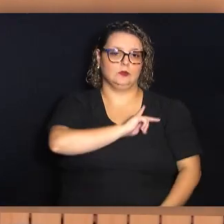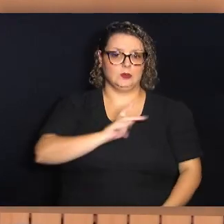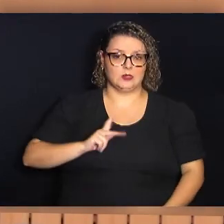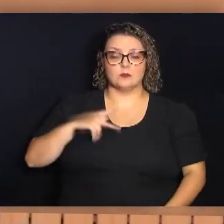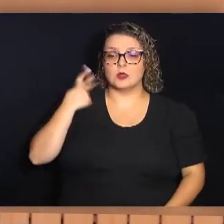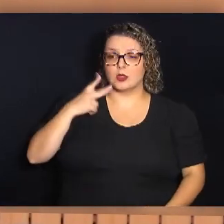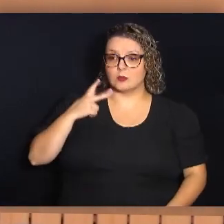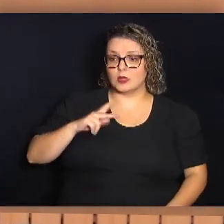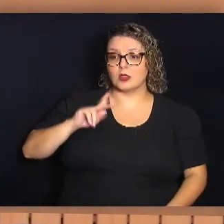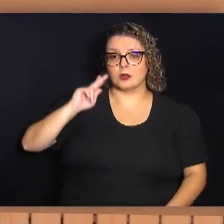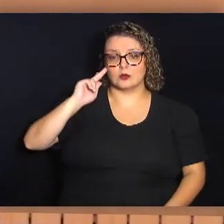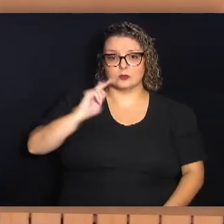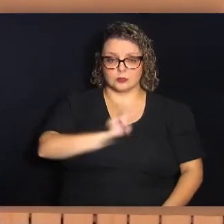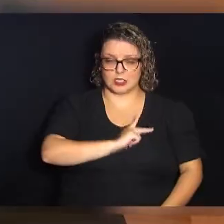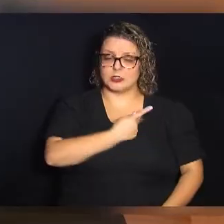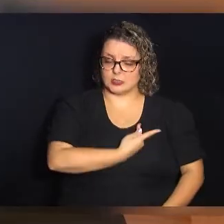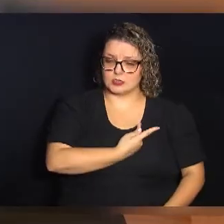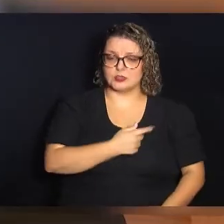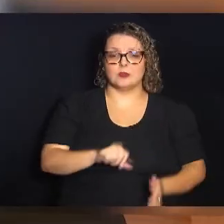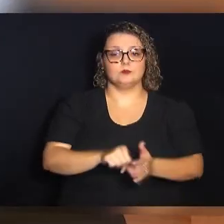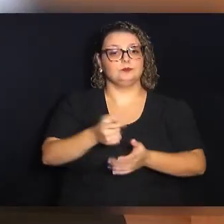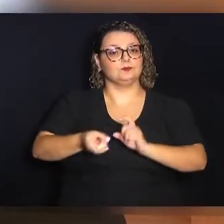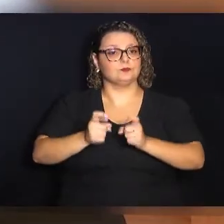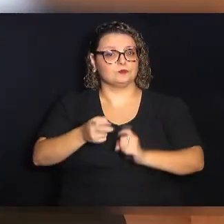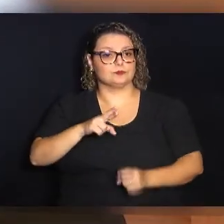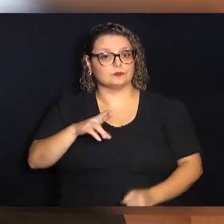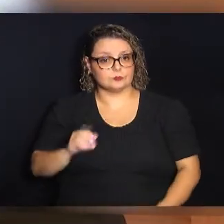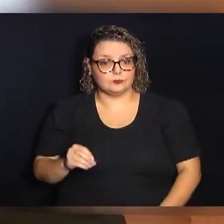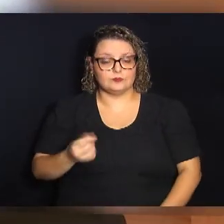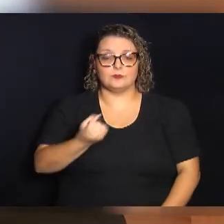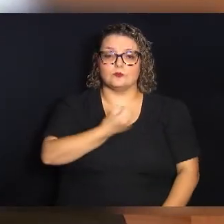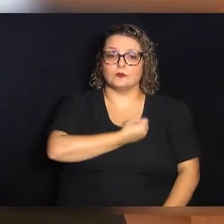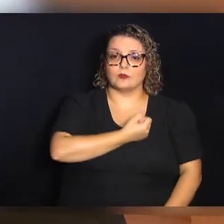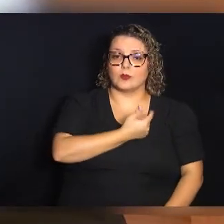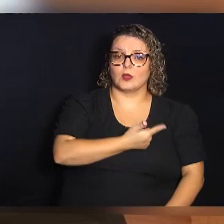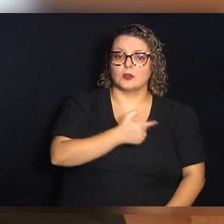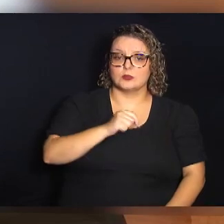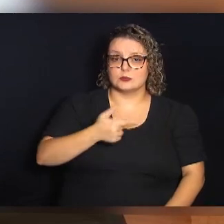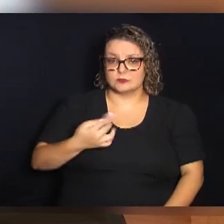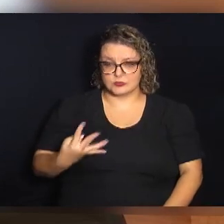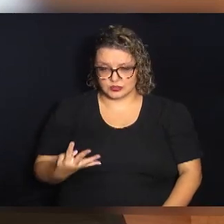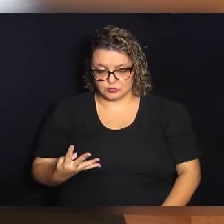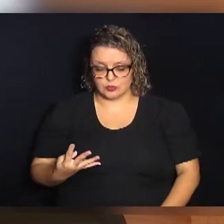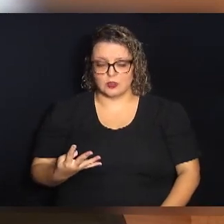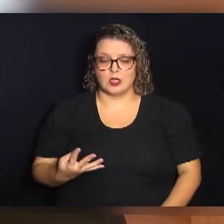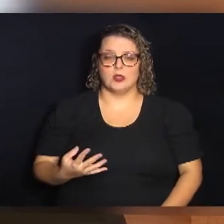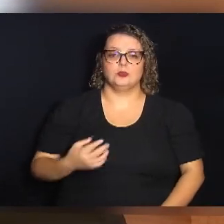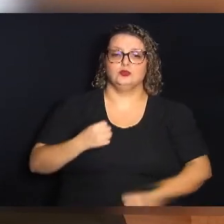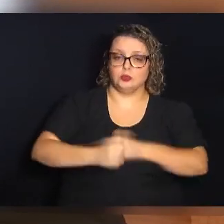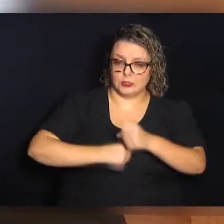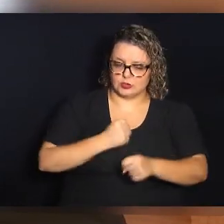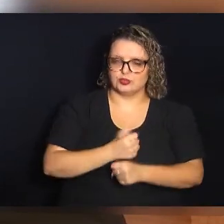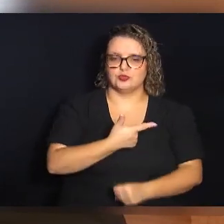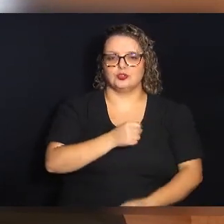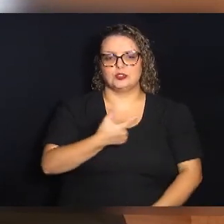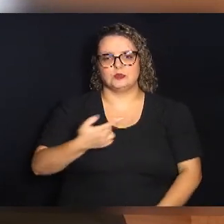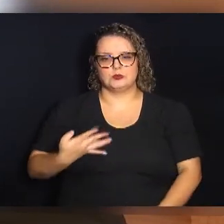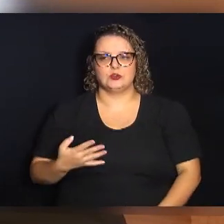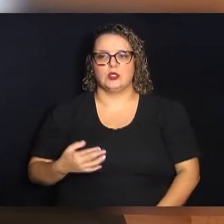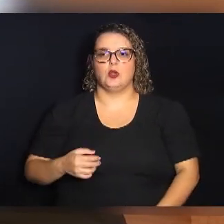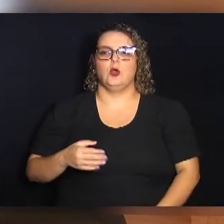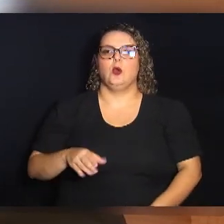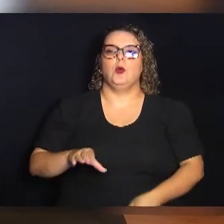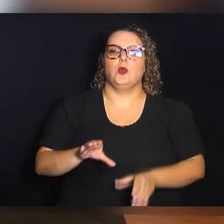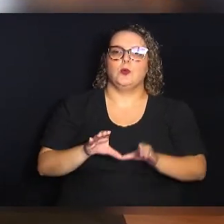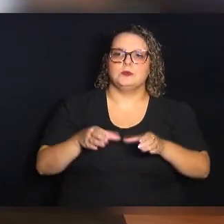presidida pelo vereador Paulo hadade a primeira reunião ordinária de 2024 da comissão permanente de política social e